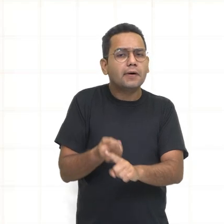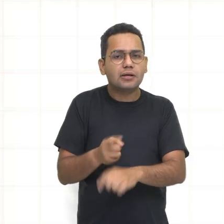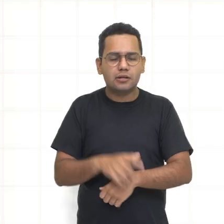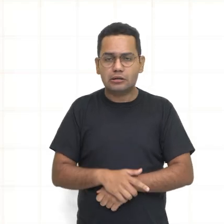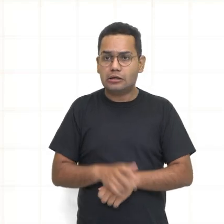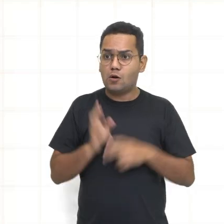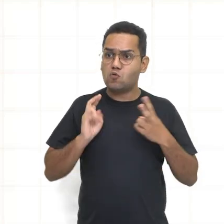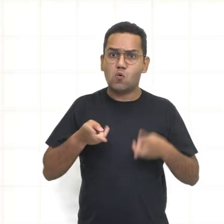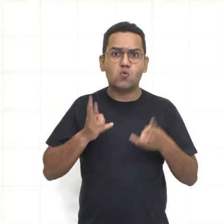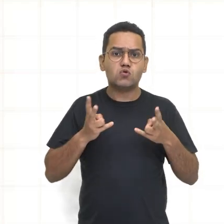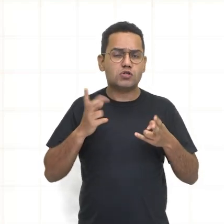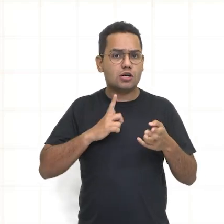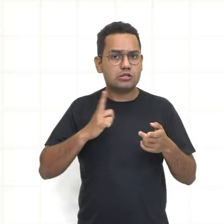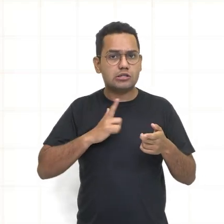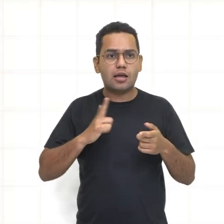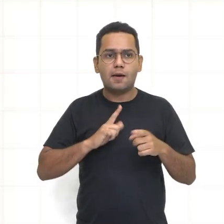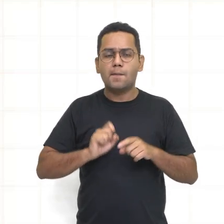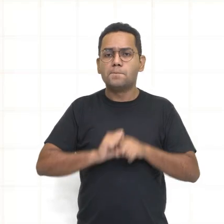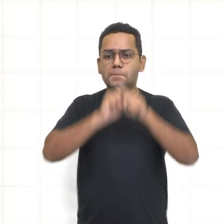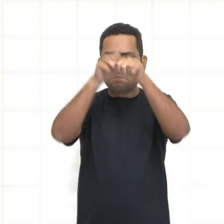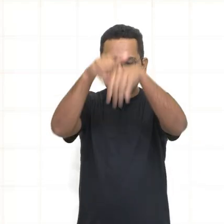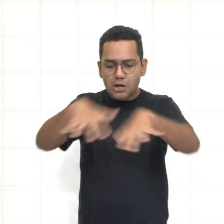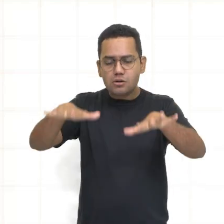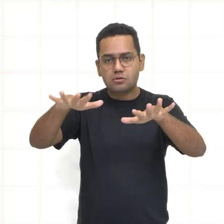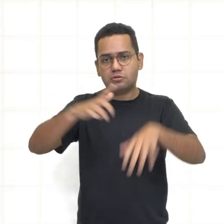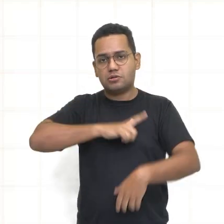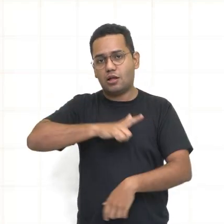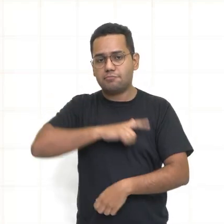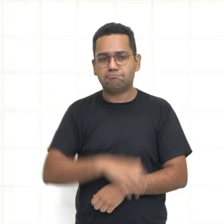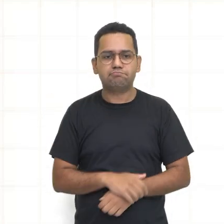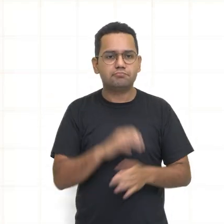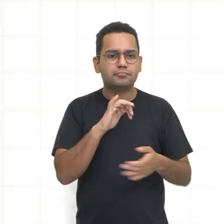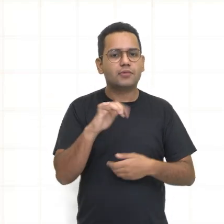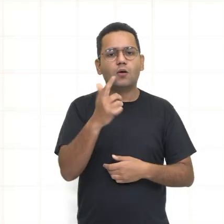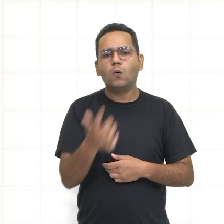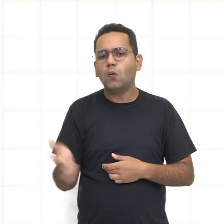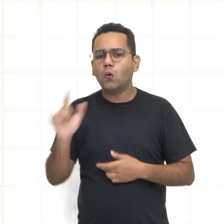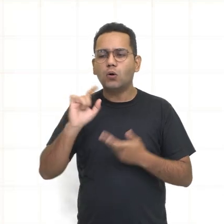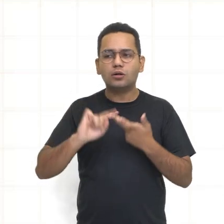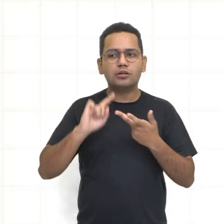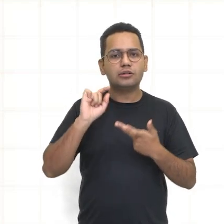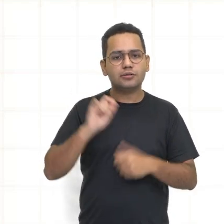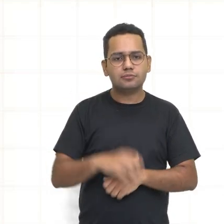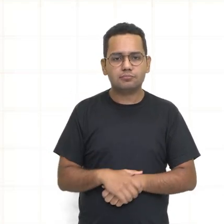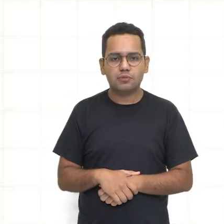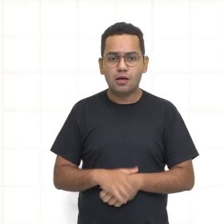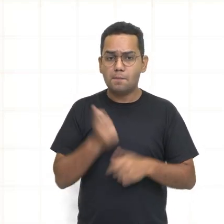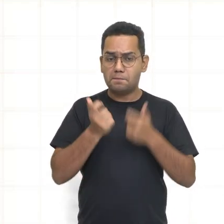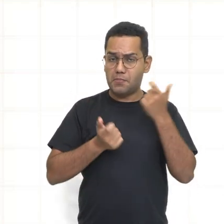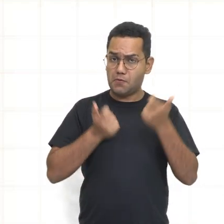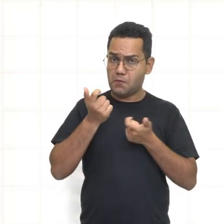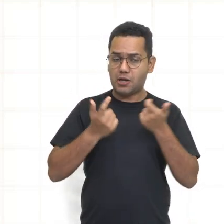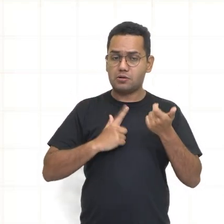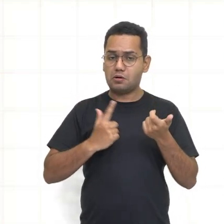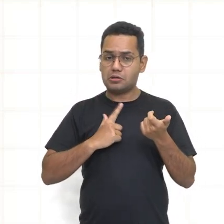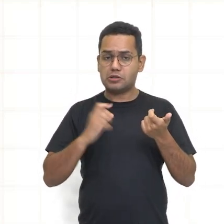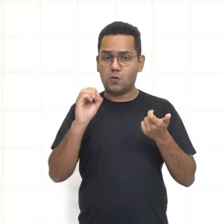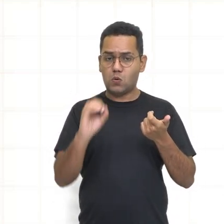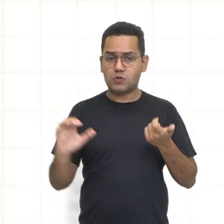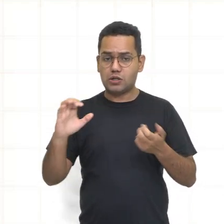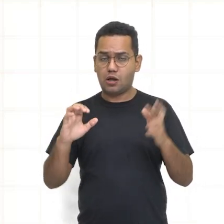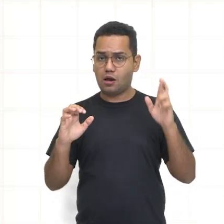dos constantes bombardeios em que eles estão inseridos. Aumento das tensões entre Rússia e o